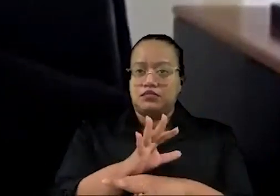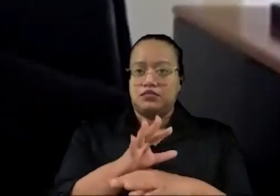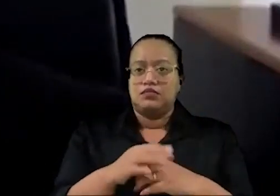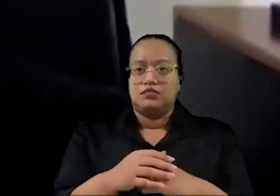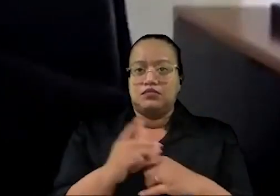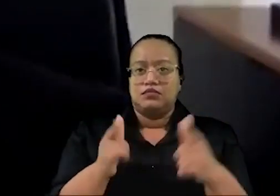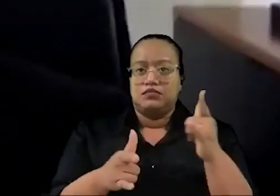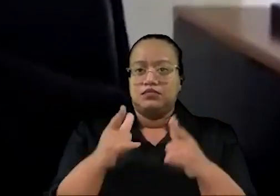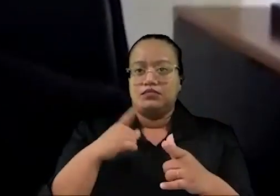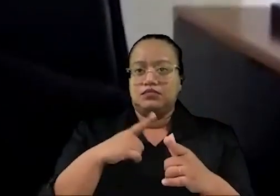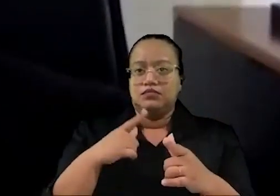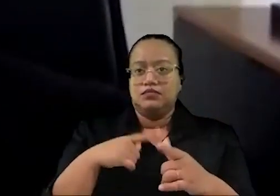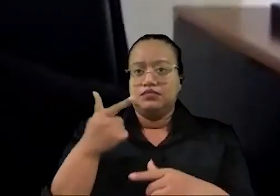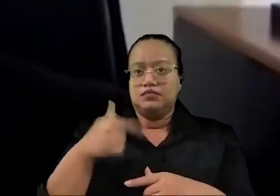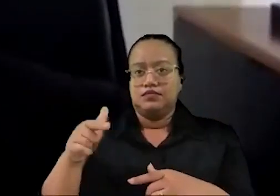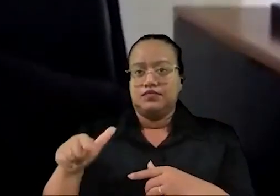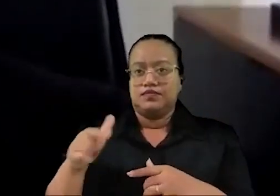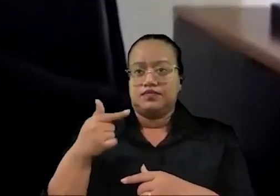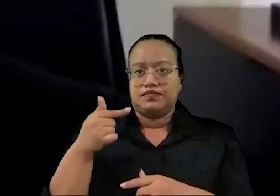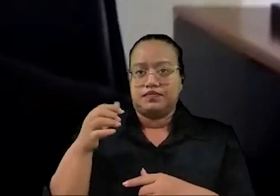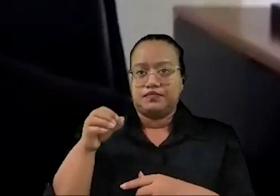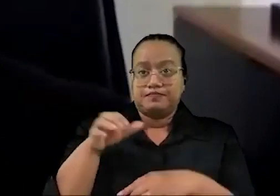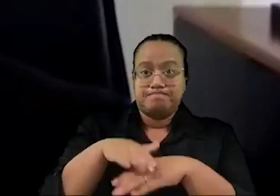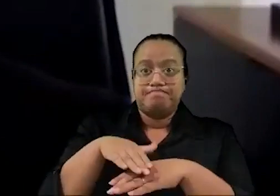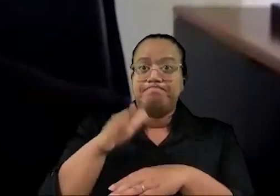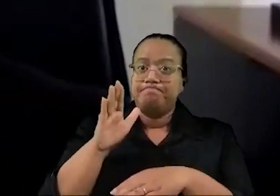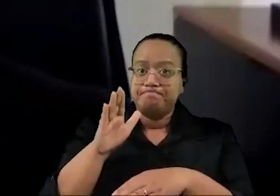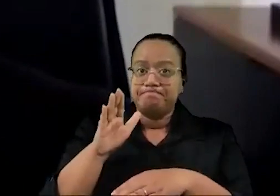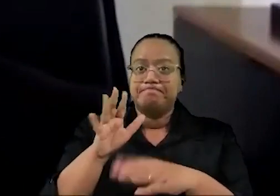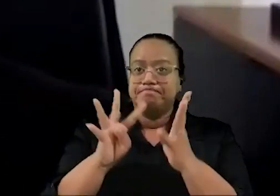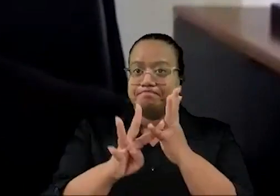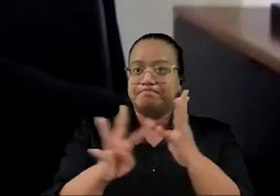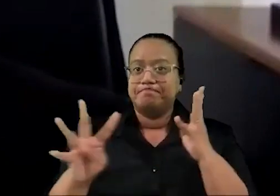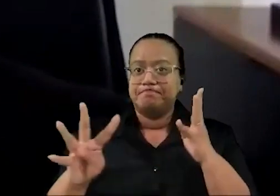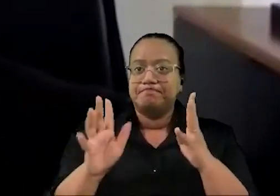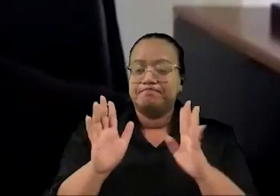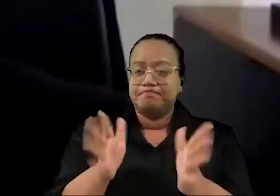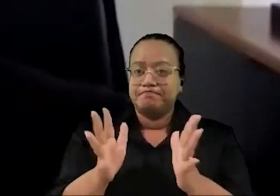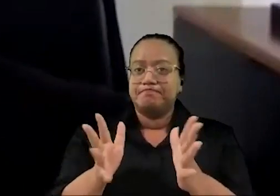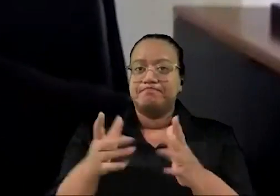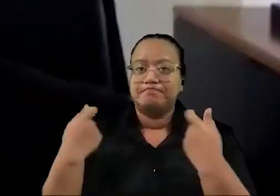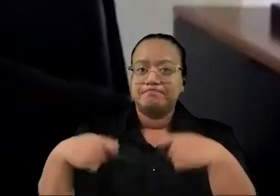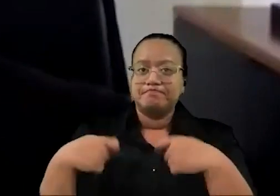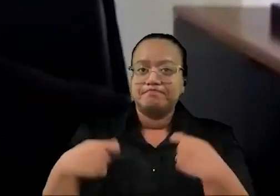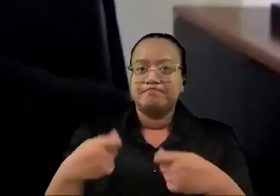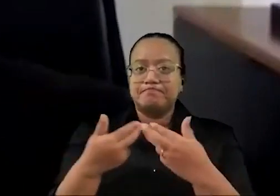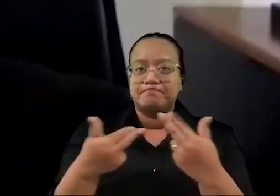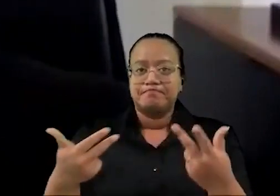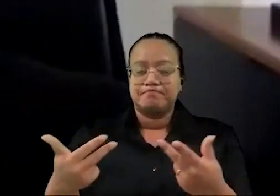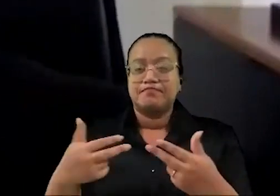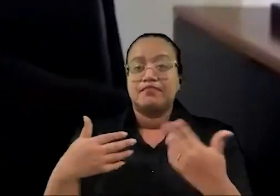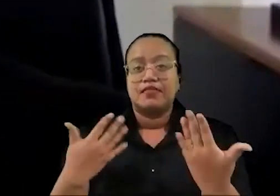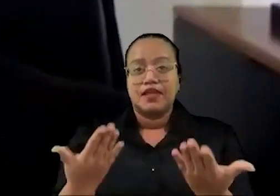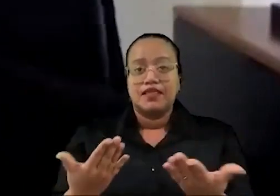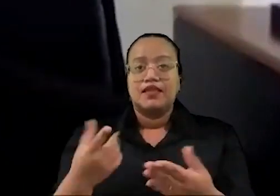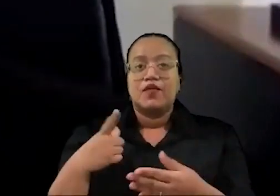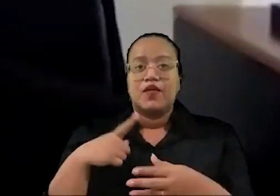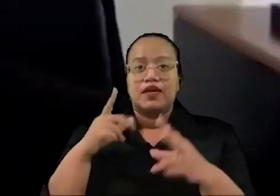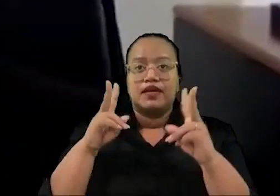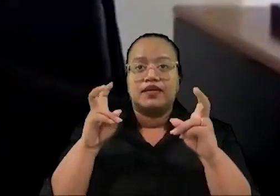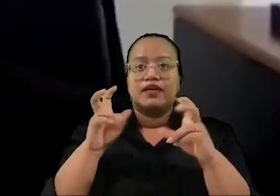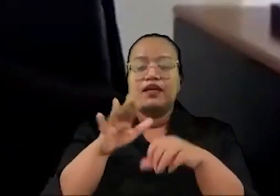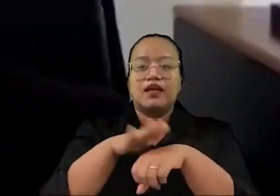de 70 para serem desenvolvidos, que a gente mapeou de necessidades. Então, é algo que a gente pode conversar também entre as regiões e ver o que a gente